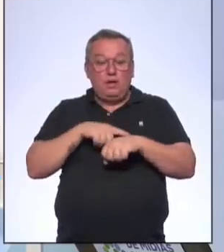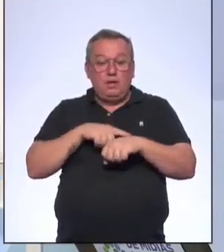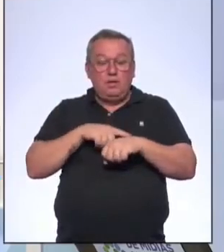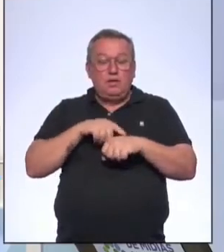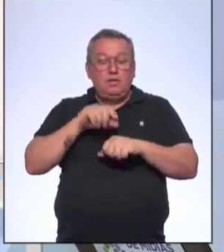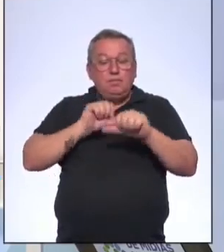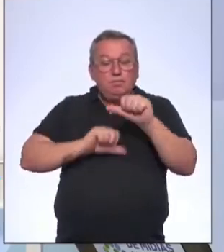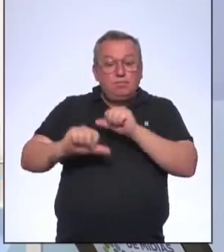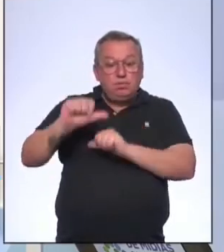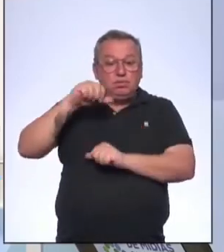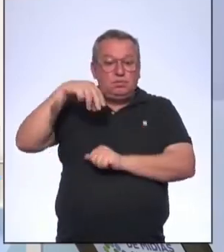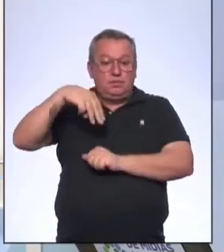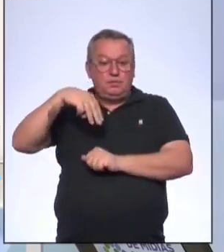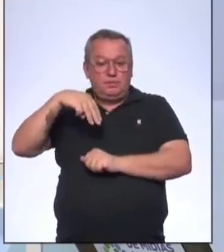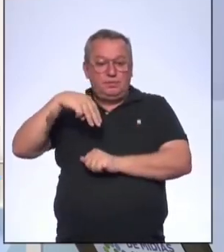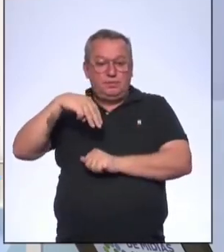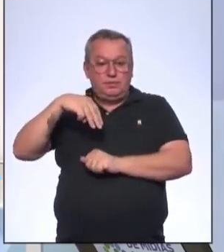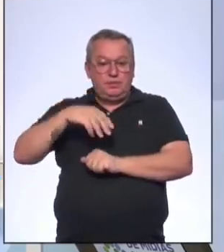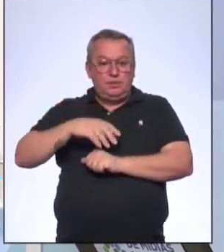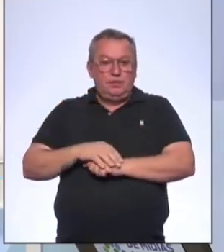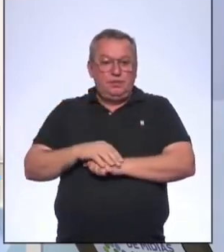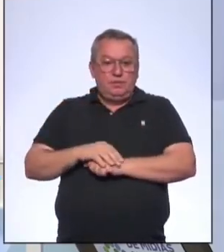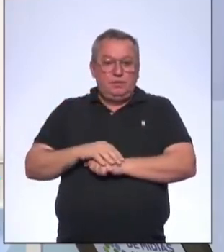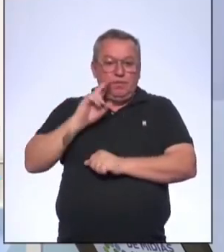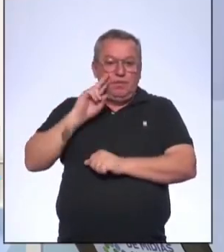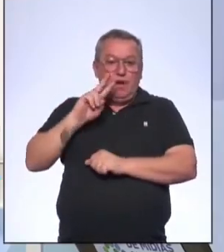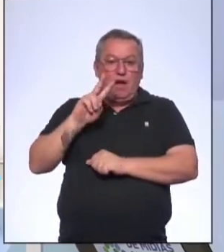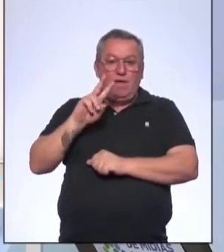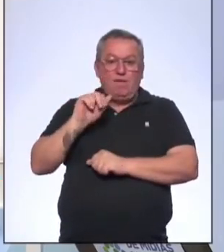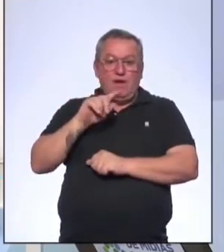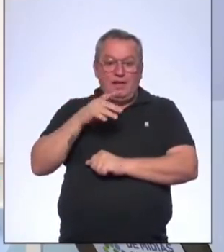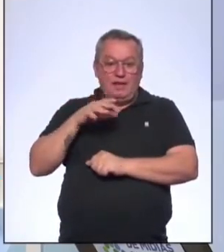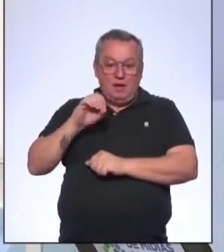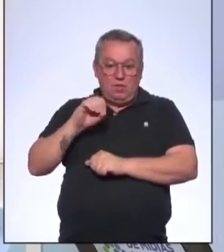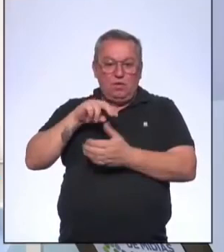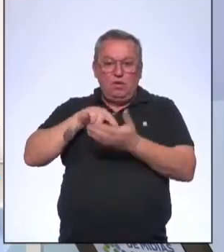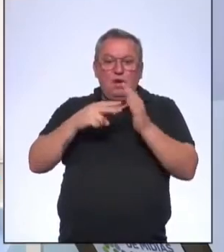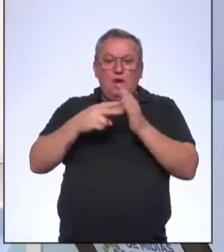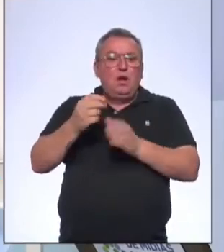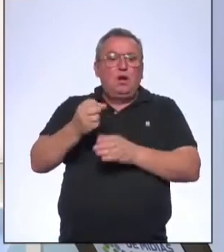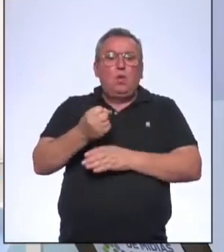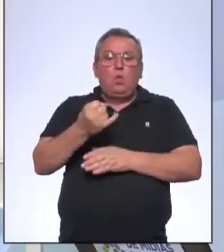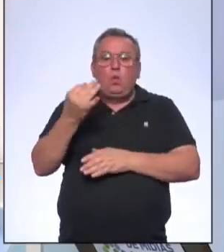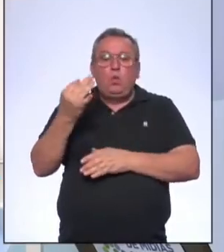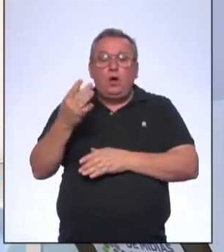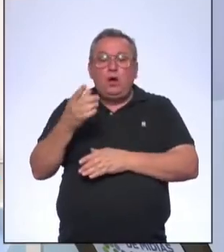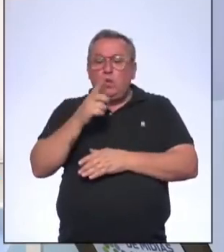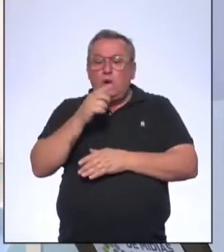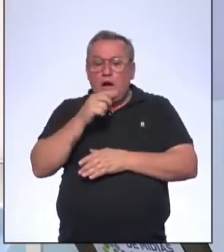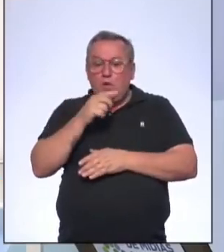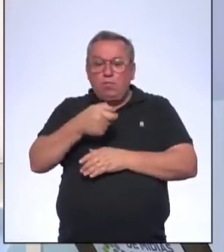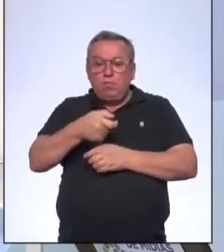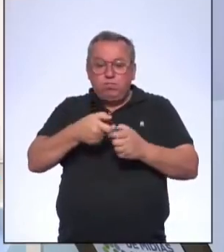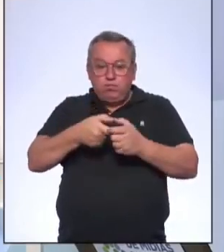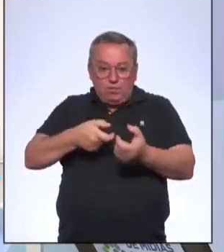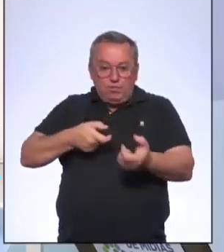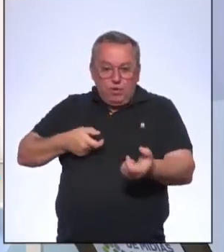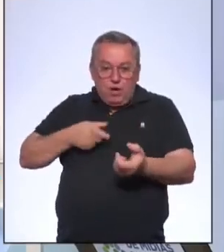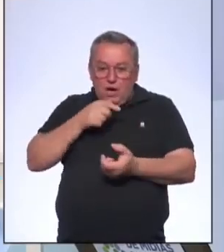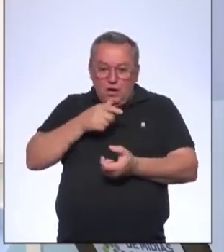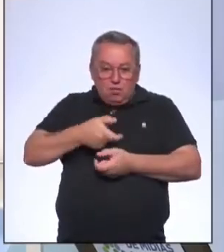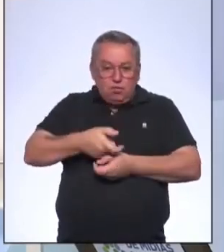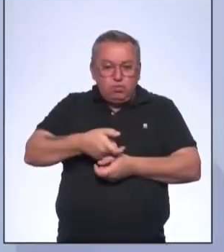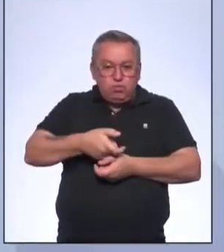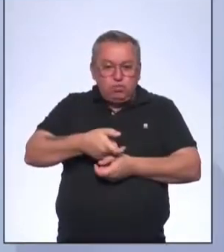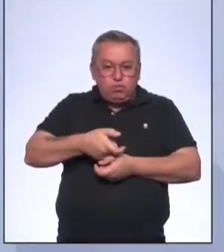estrutura do problema é essa aqui, ó. A vazão, ou seja, a quantidade de água que sai da torneira por minuto, não por hora,